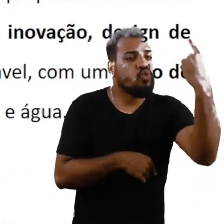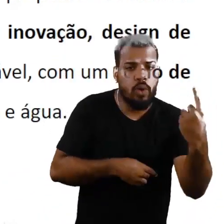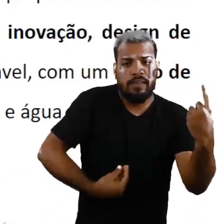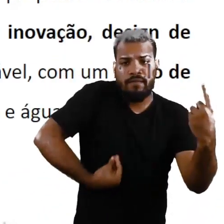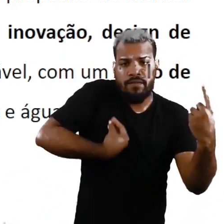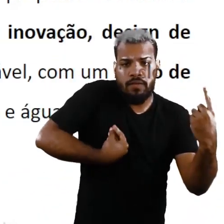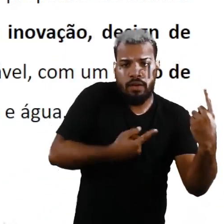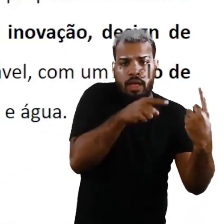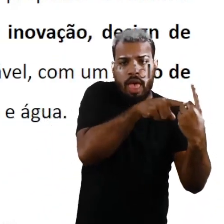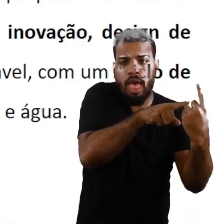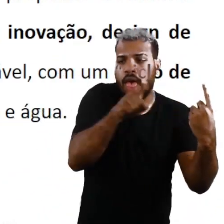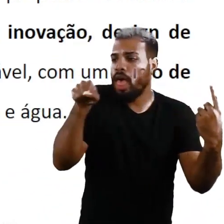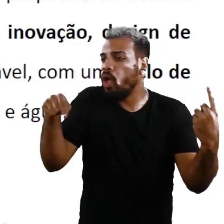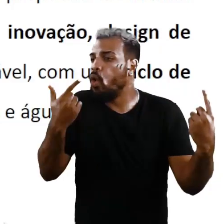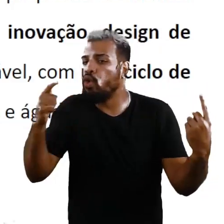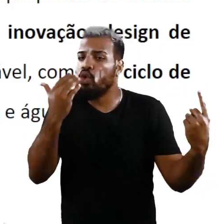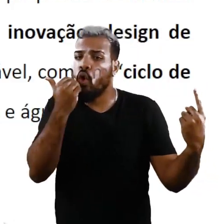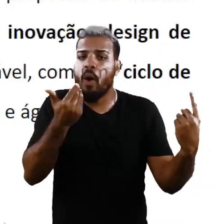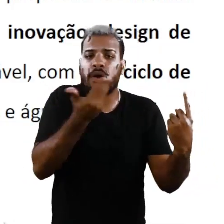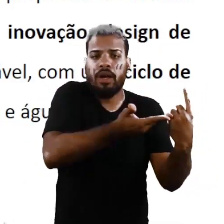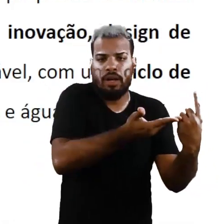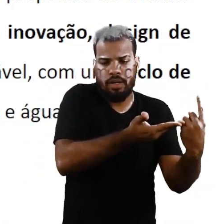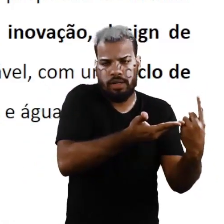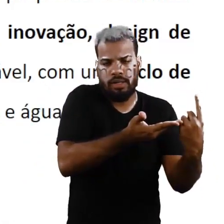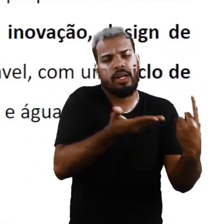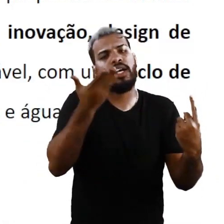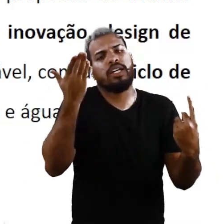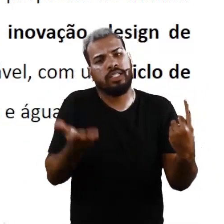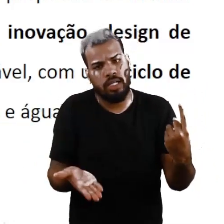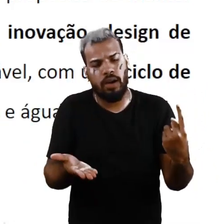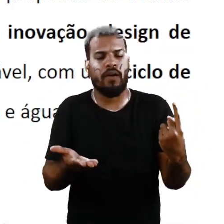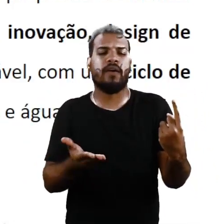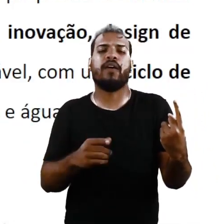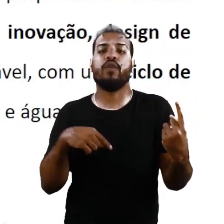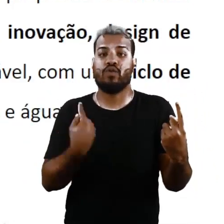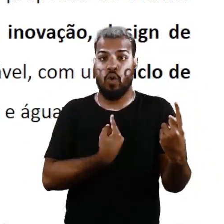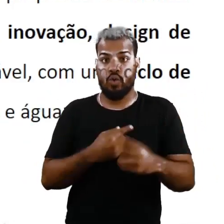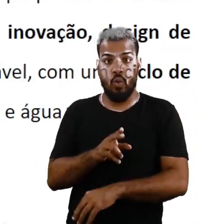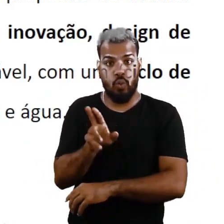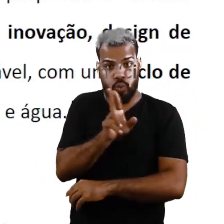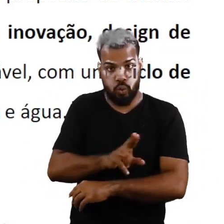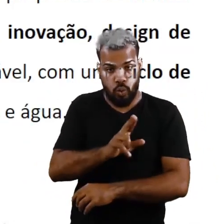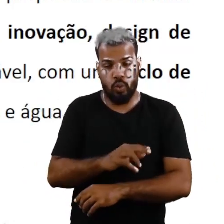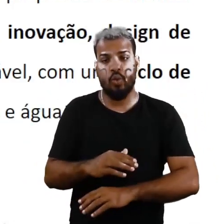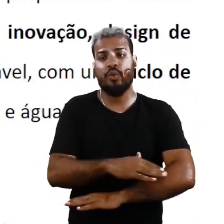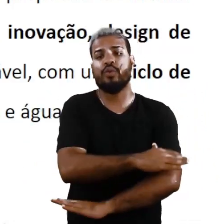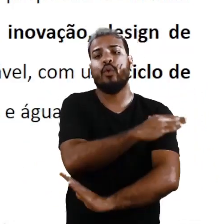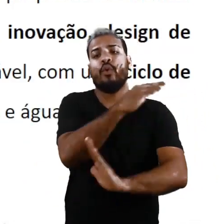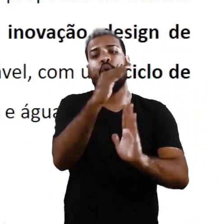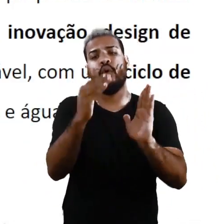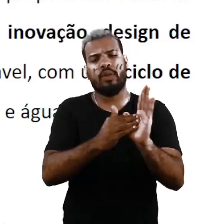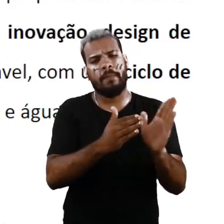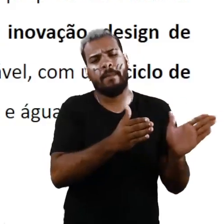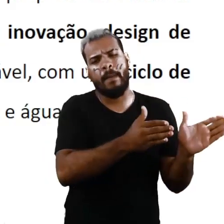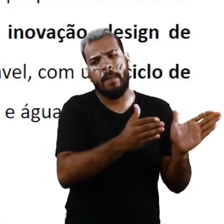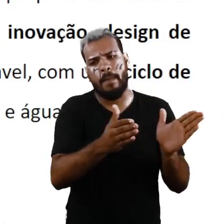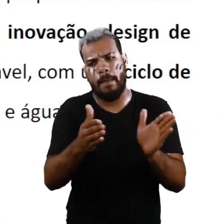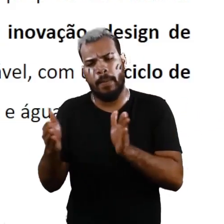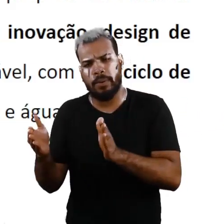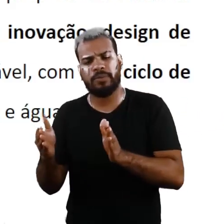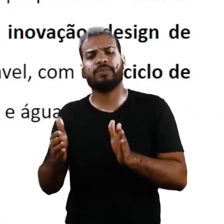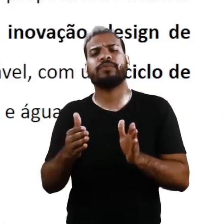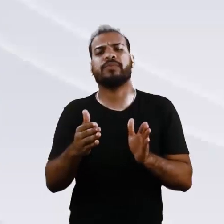o alimento de outro. Então esse é um dos princípios da economia circular. É fazer com que nosso consumo, todo